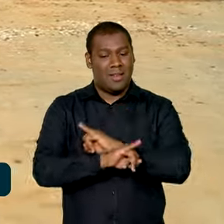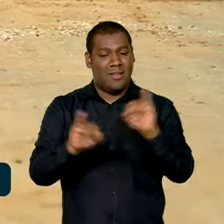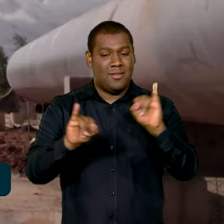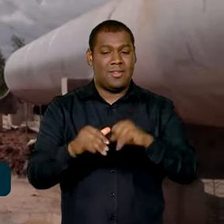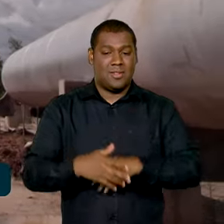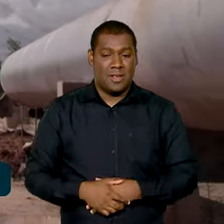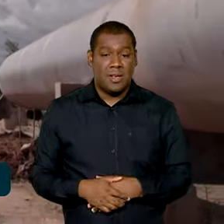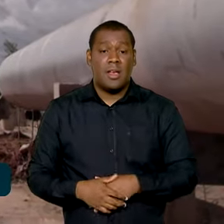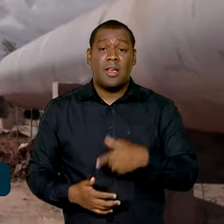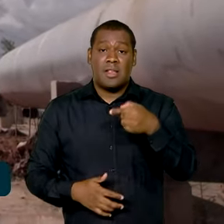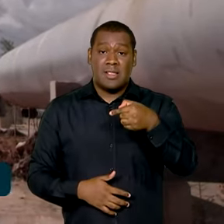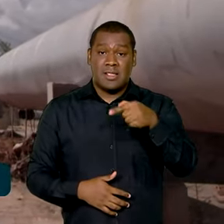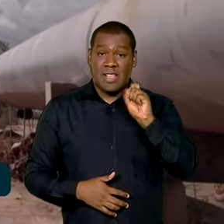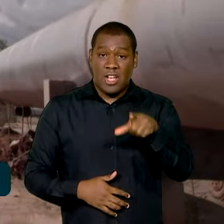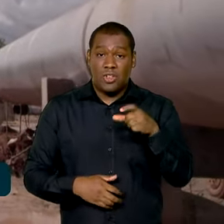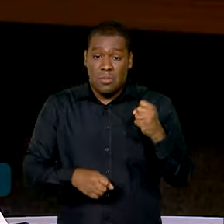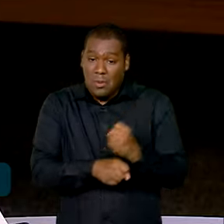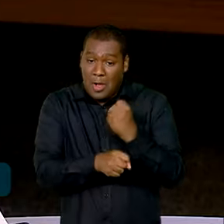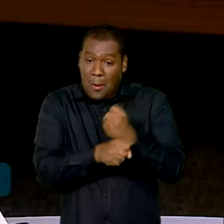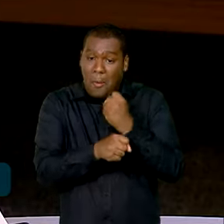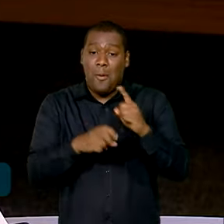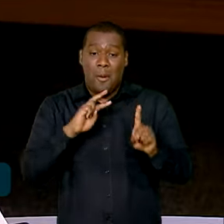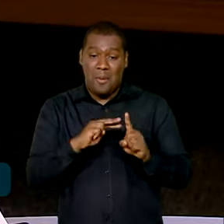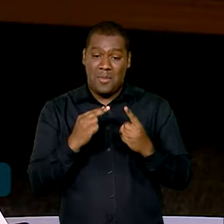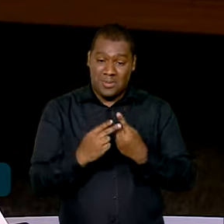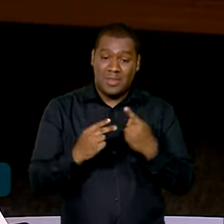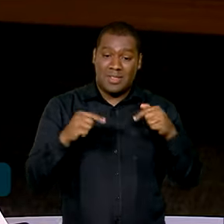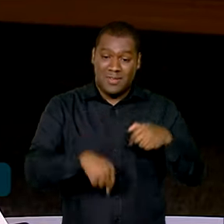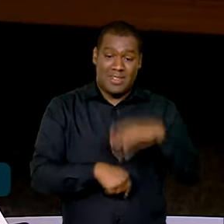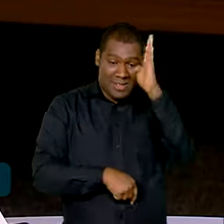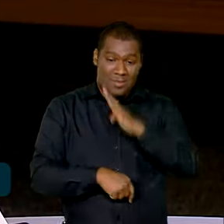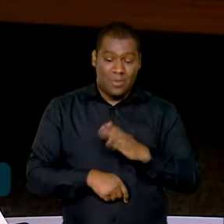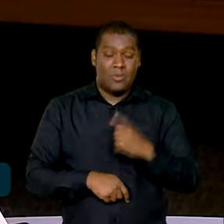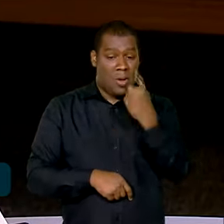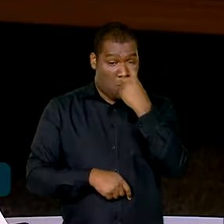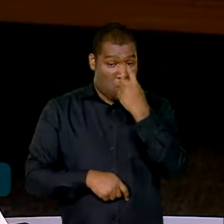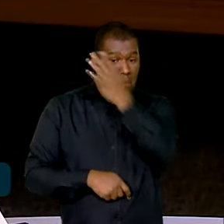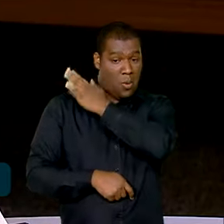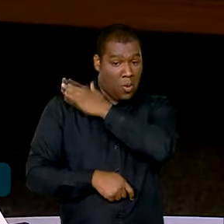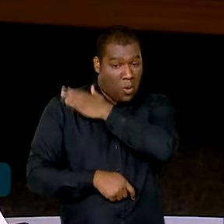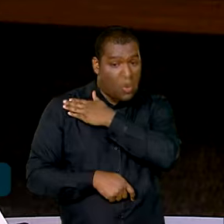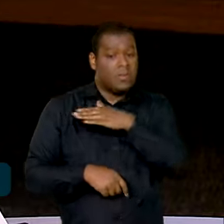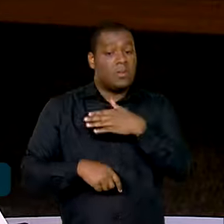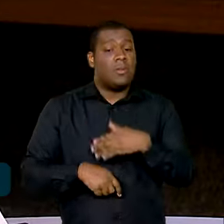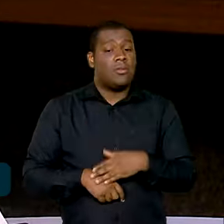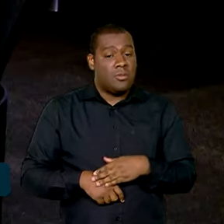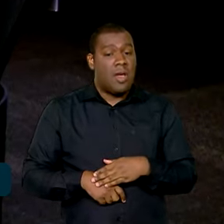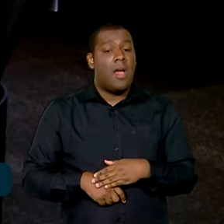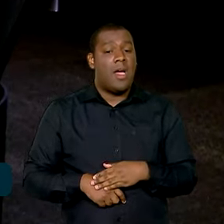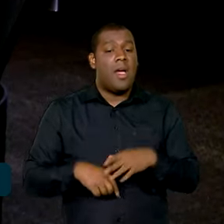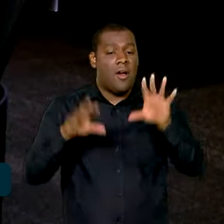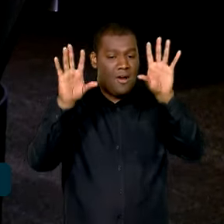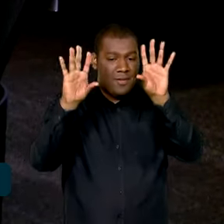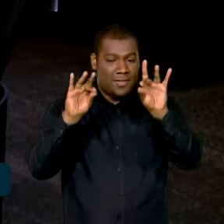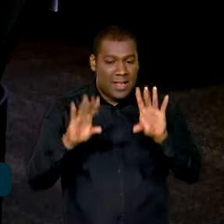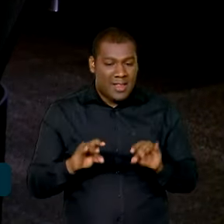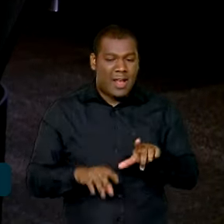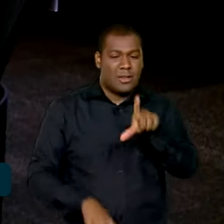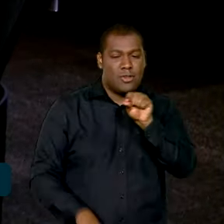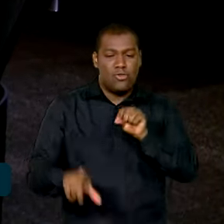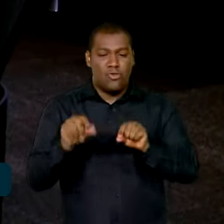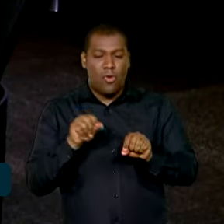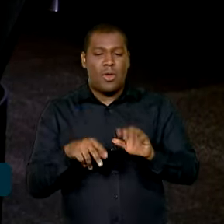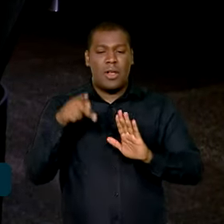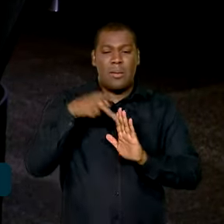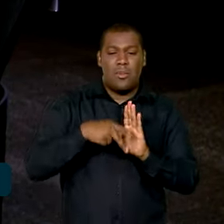7 mil obras previstas no país. Rui Costa explicou alguns critérios que serão usados para a escolha dos